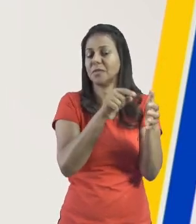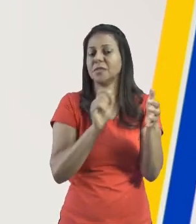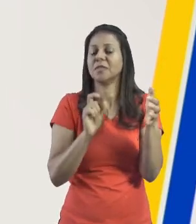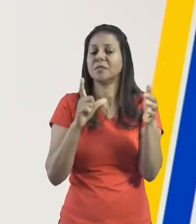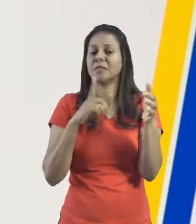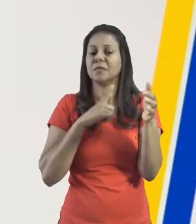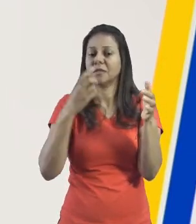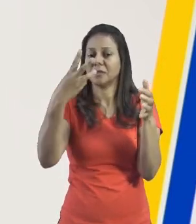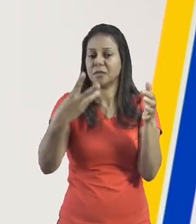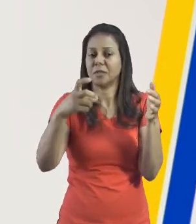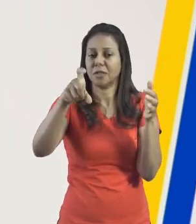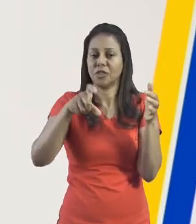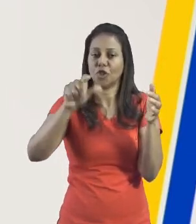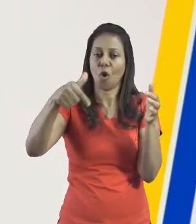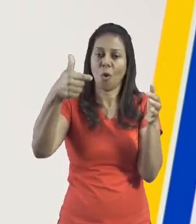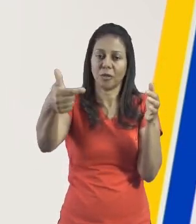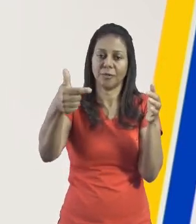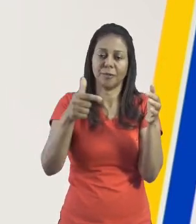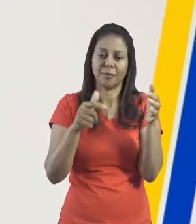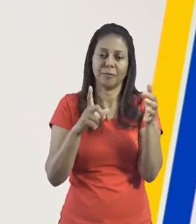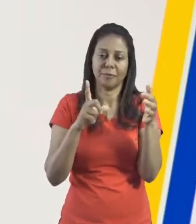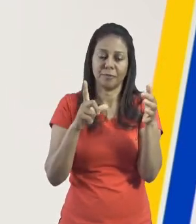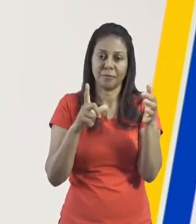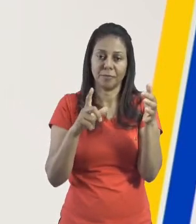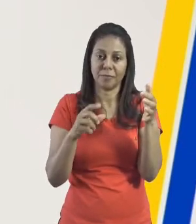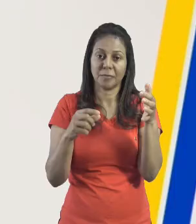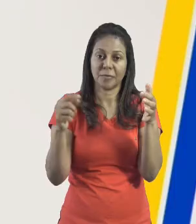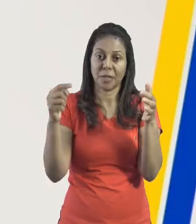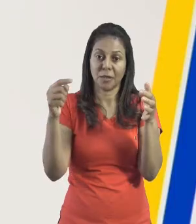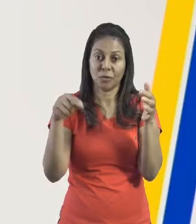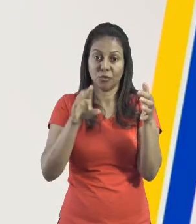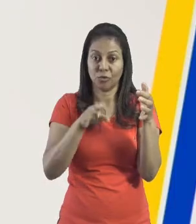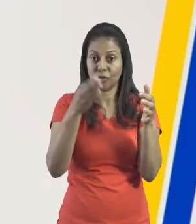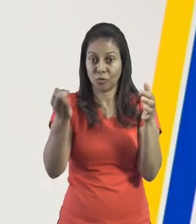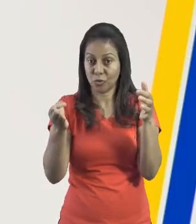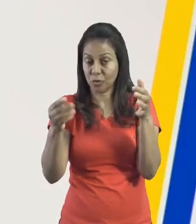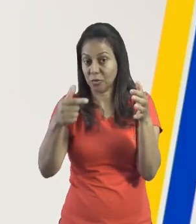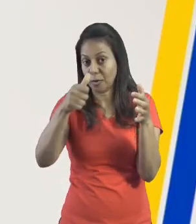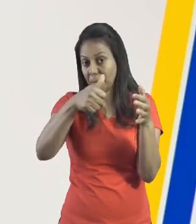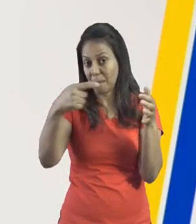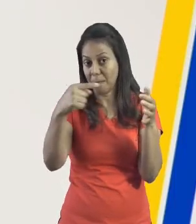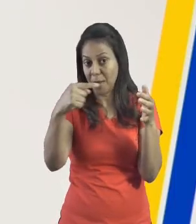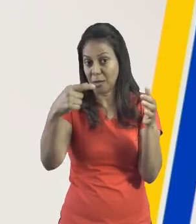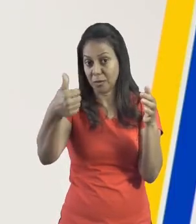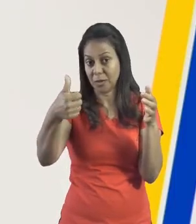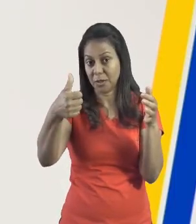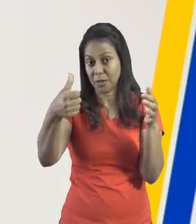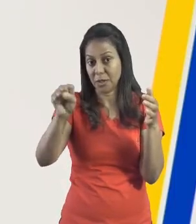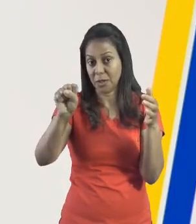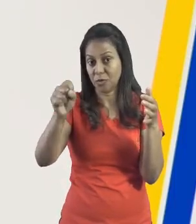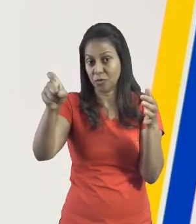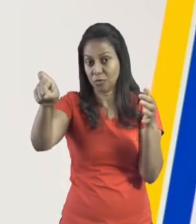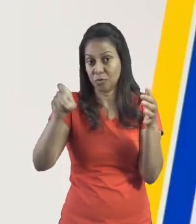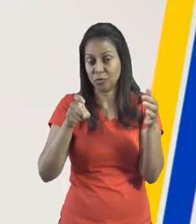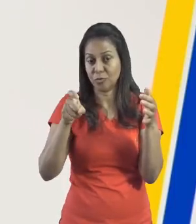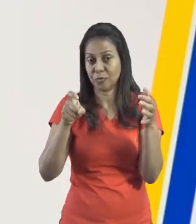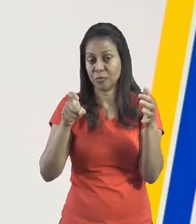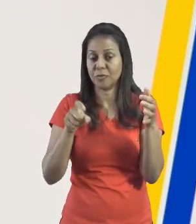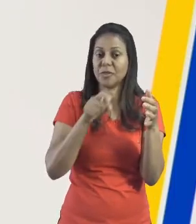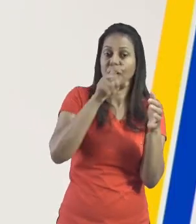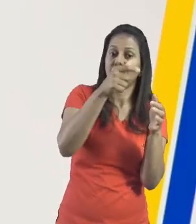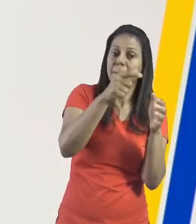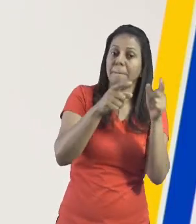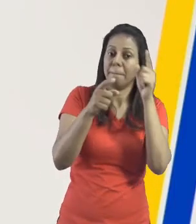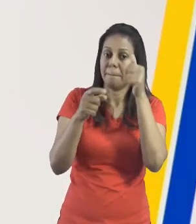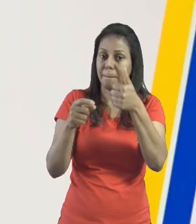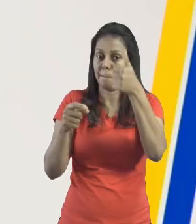termo é 3x², que vocês estão vendo, e o segundo termo é menos 18x. Quem é que aparece no primeiro e no